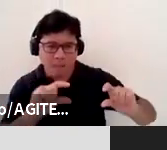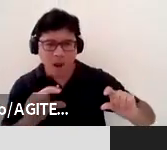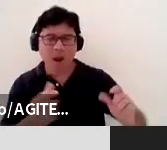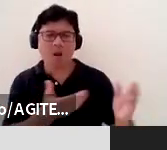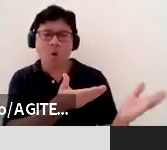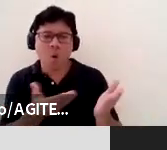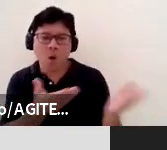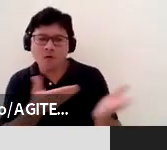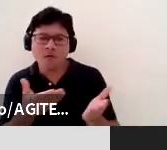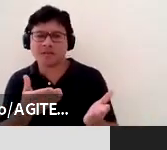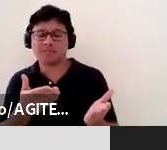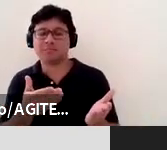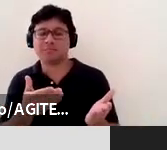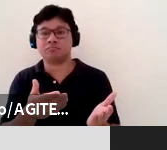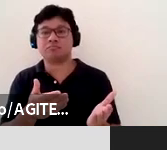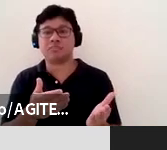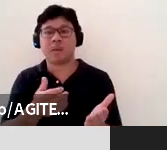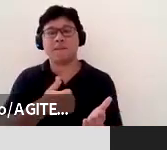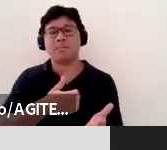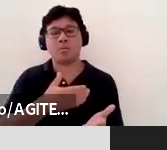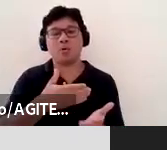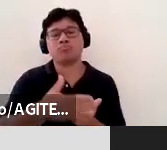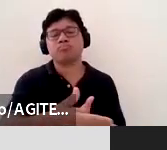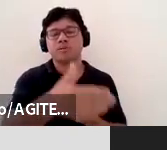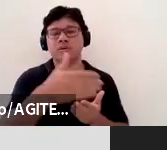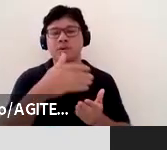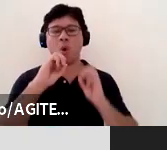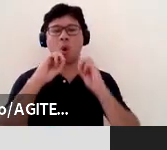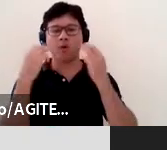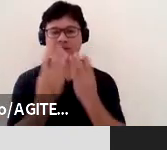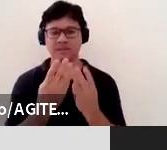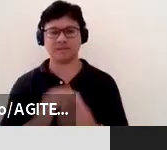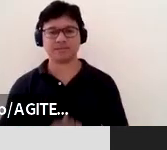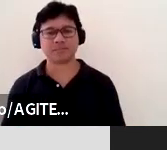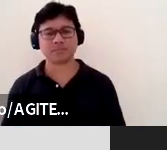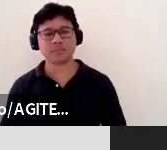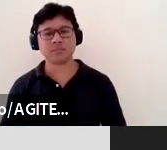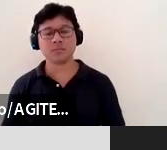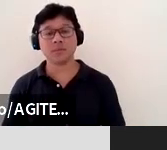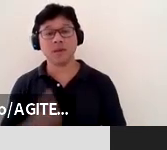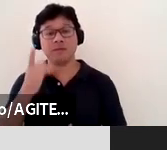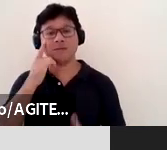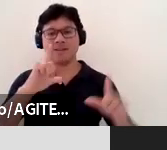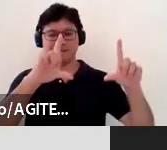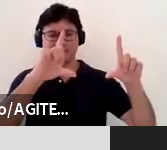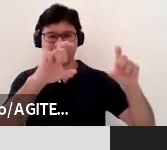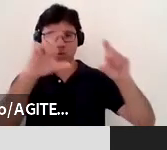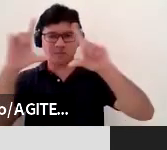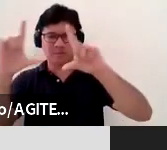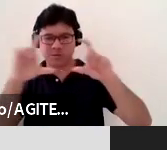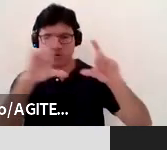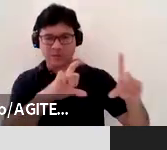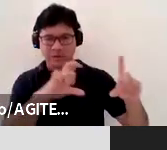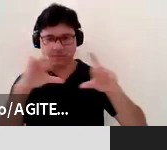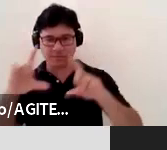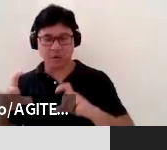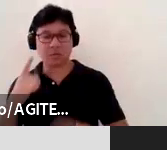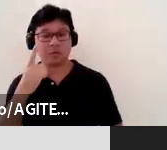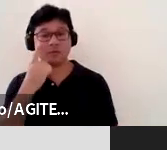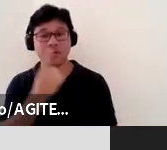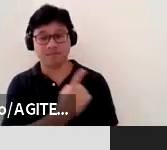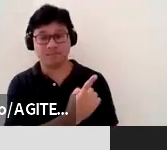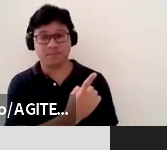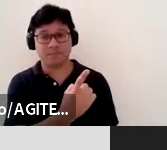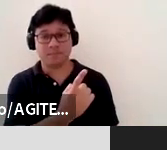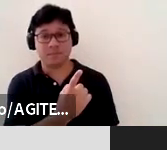convidados dessas primeiras oficinas. Então, aqui eu botei algumas fotinhas para vocês verem como que é o nosso